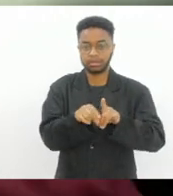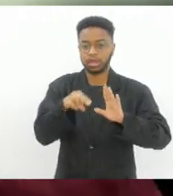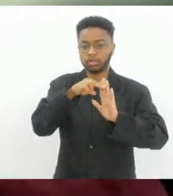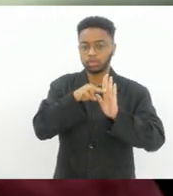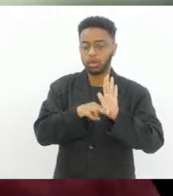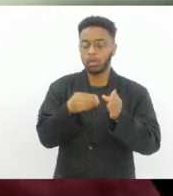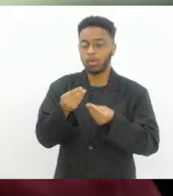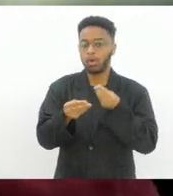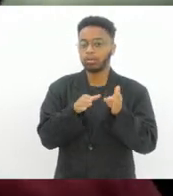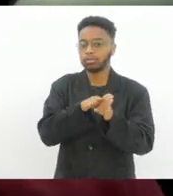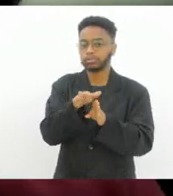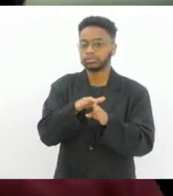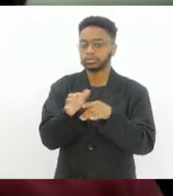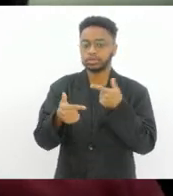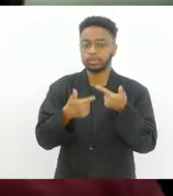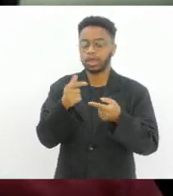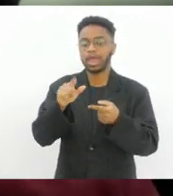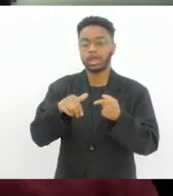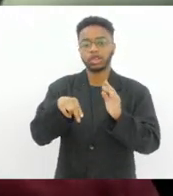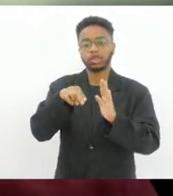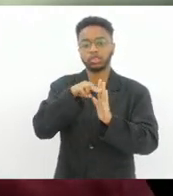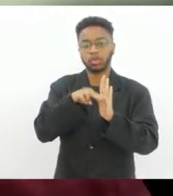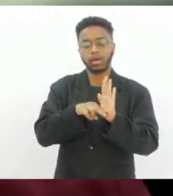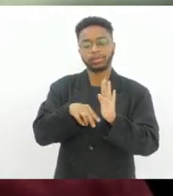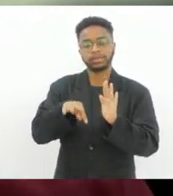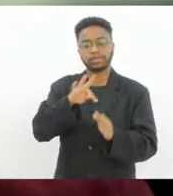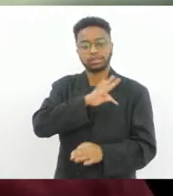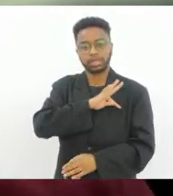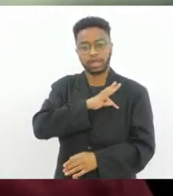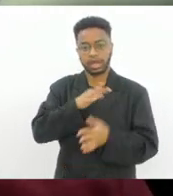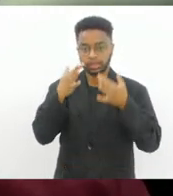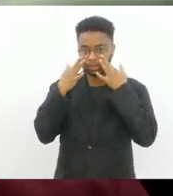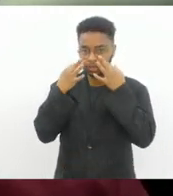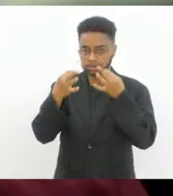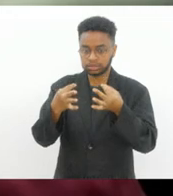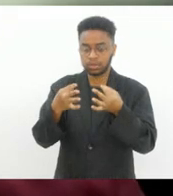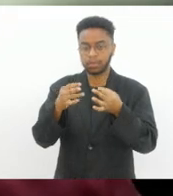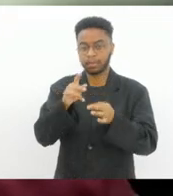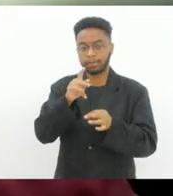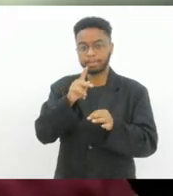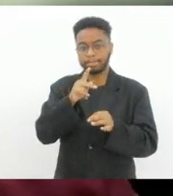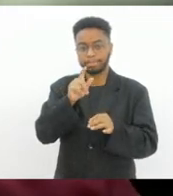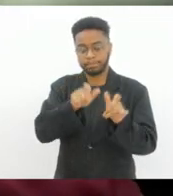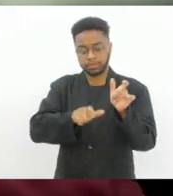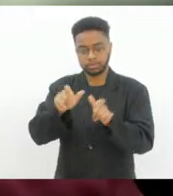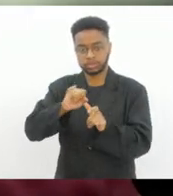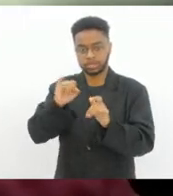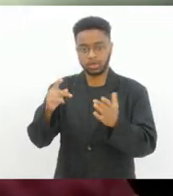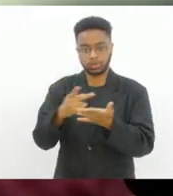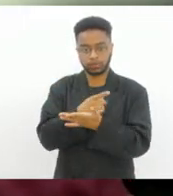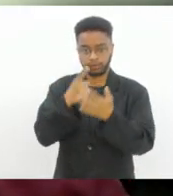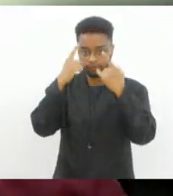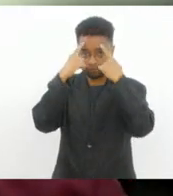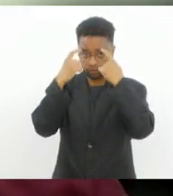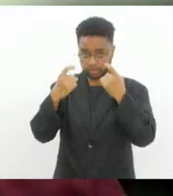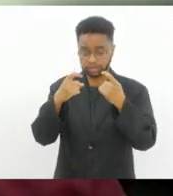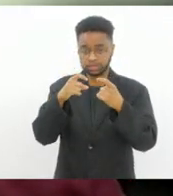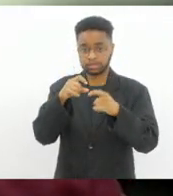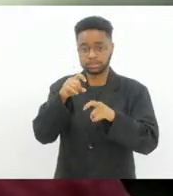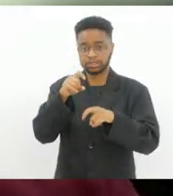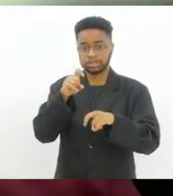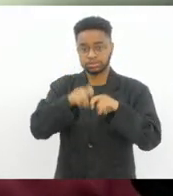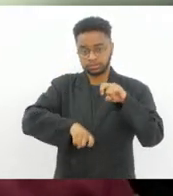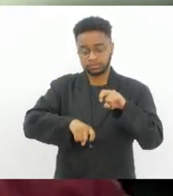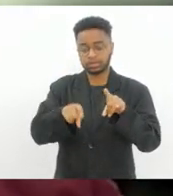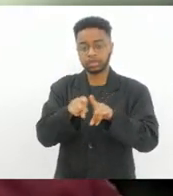orientação de serviços é a norma técnica de atenção humanizada às pessoas em situação de violência sexual, com registro de informações e coleta